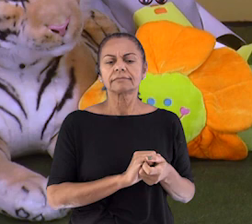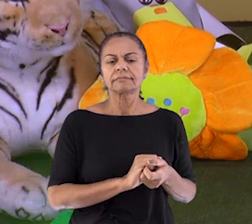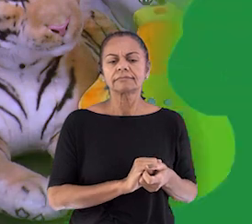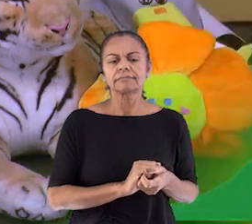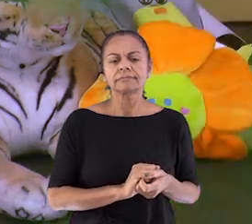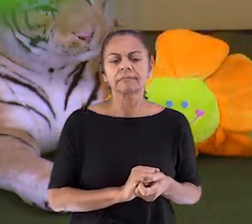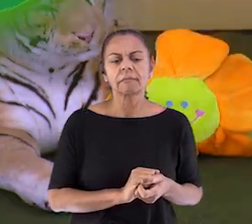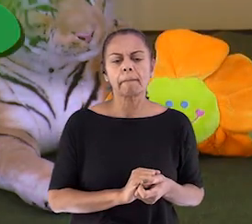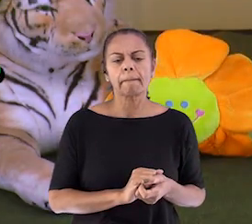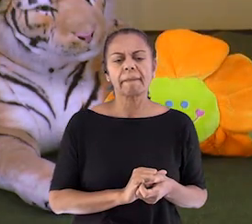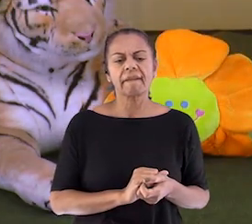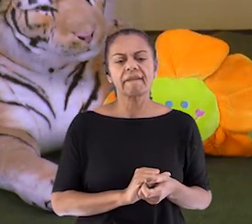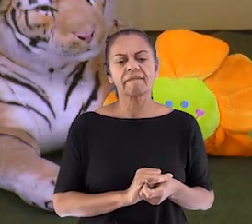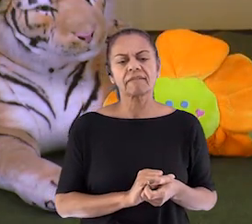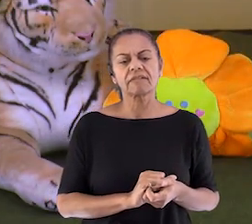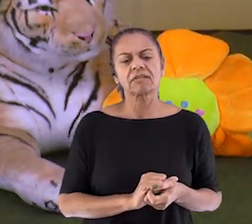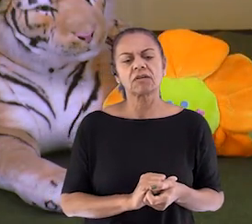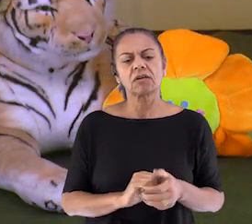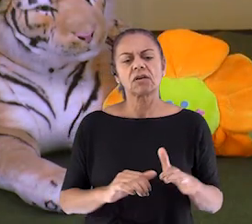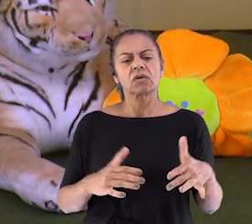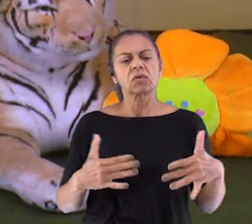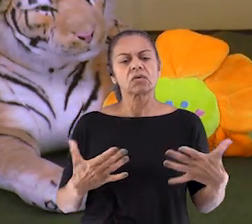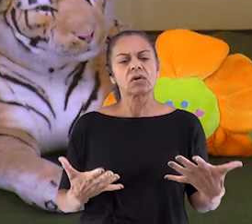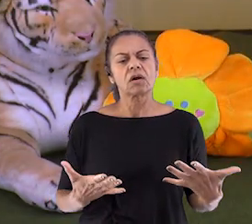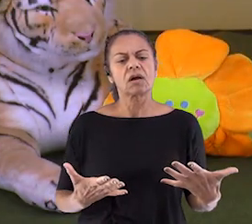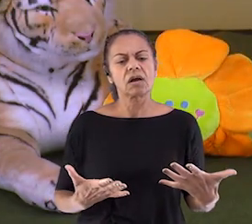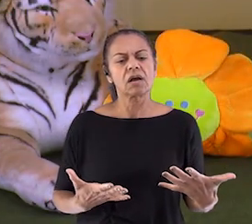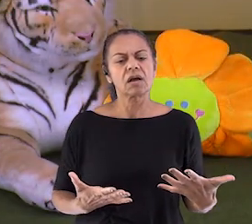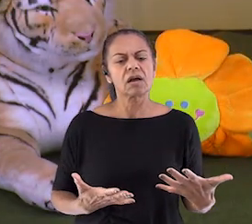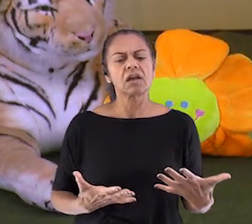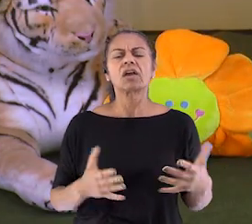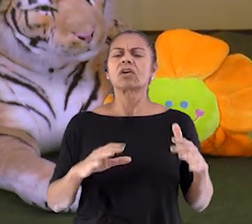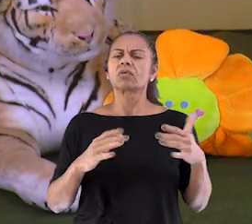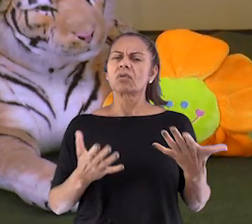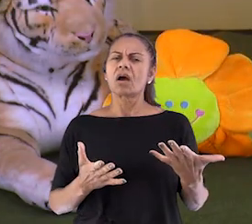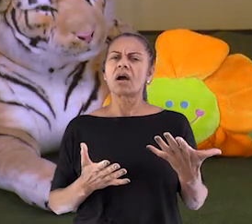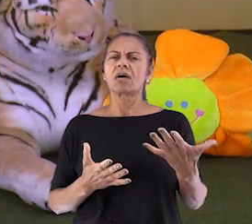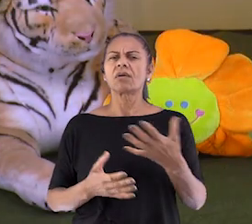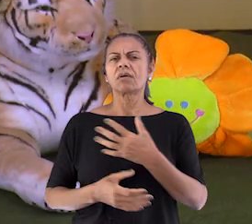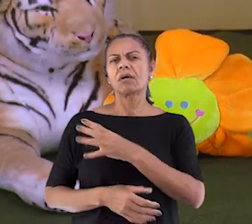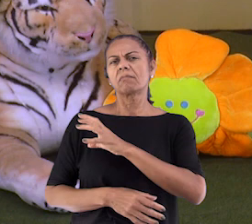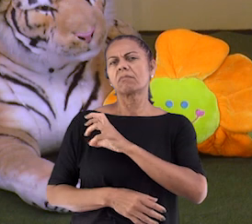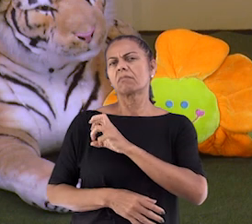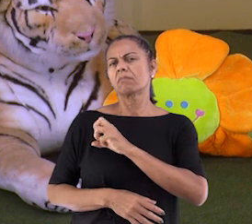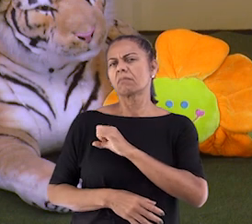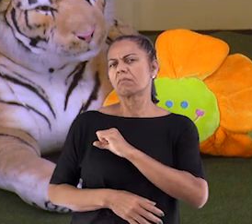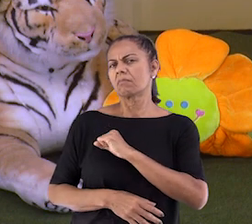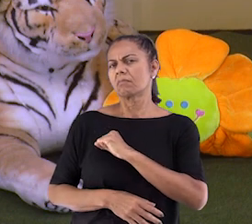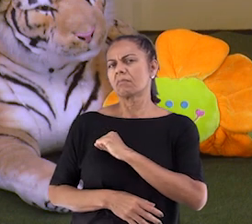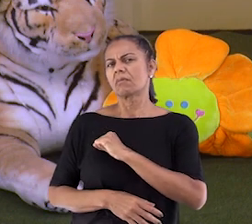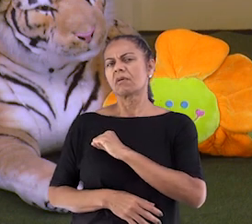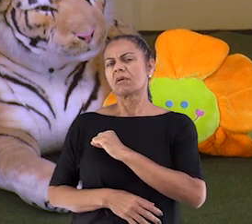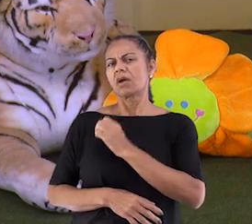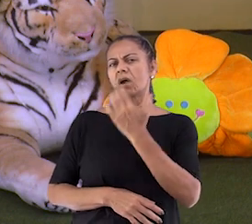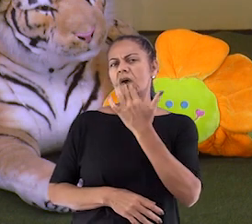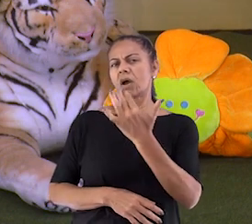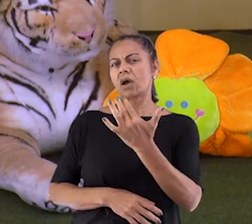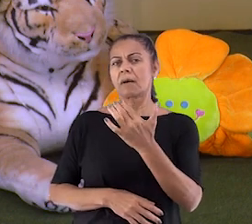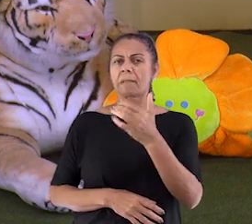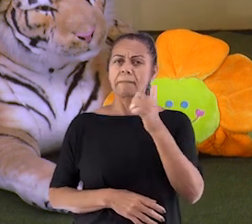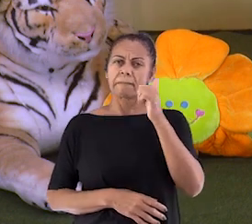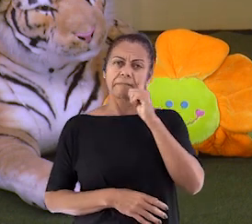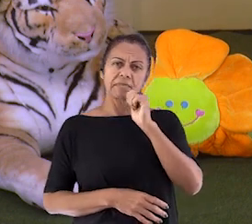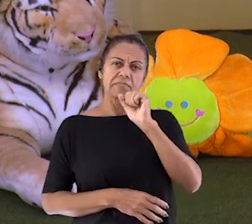perguntou? Qual é a cor do amor, mamãe? Qual é a cor